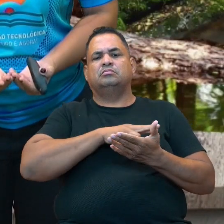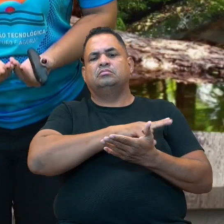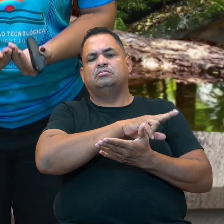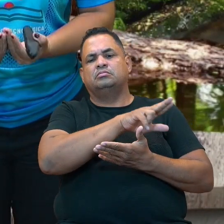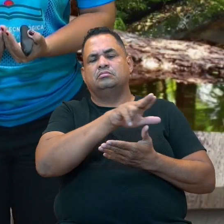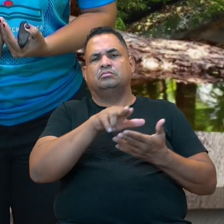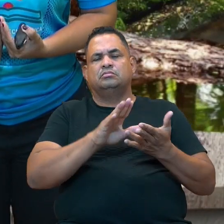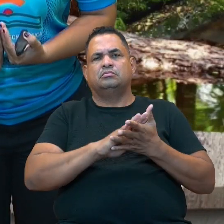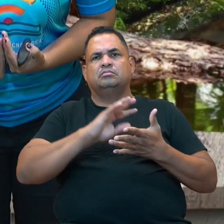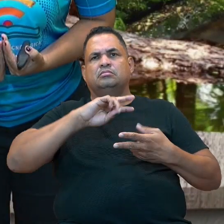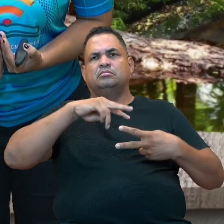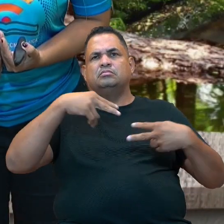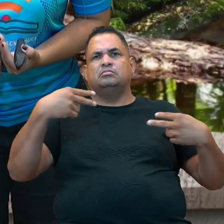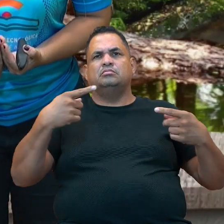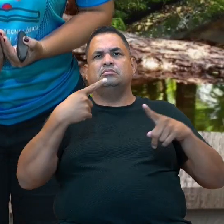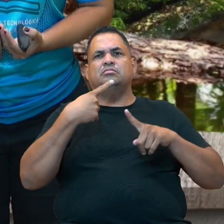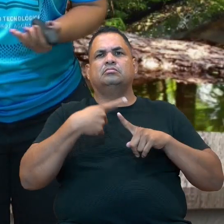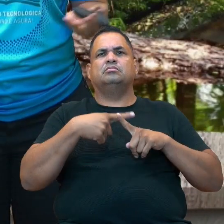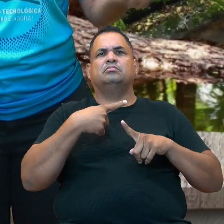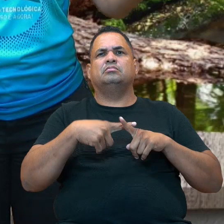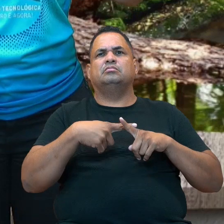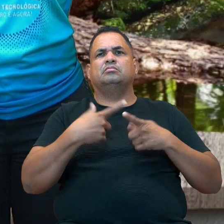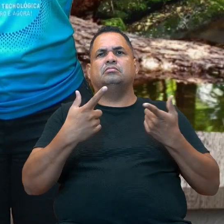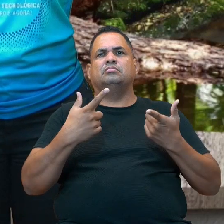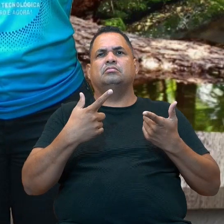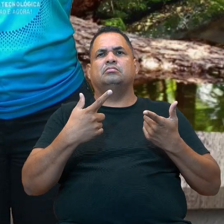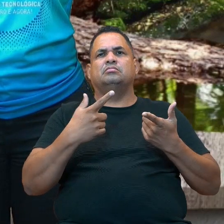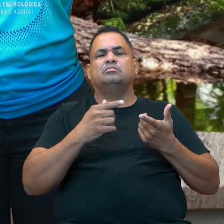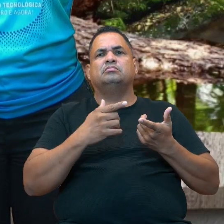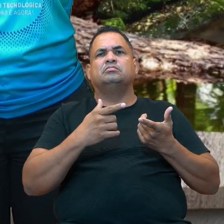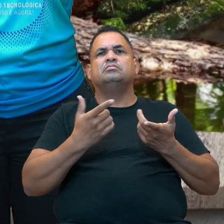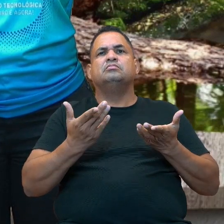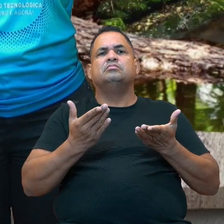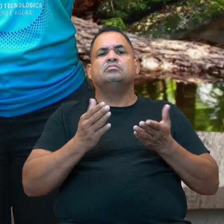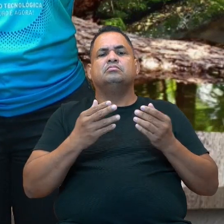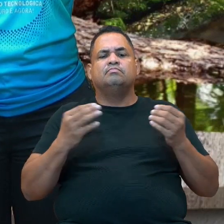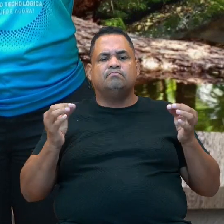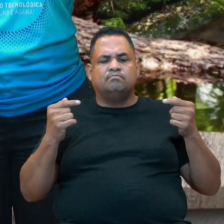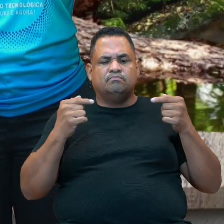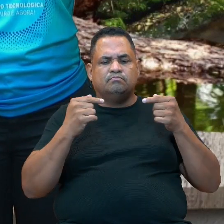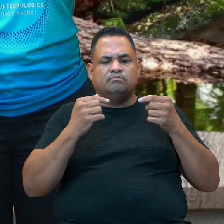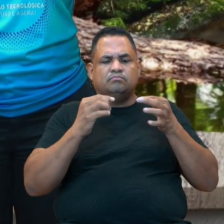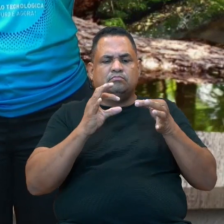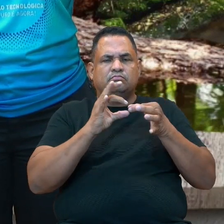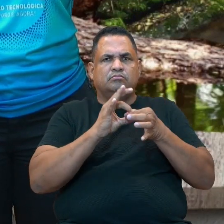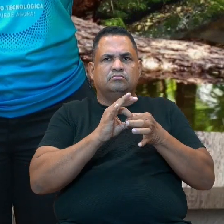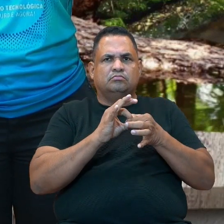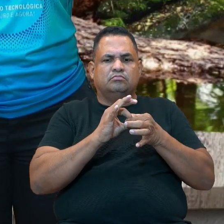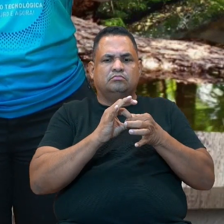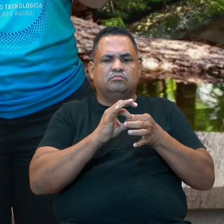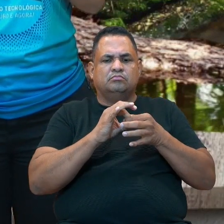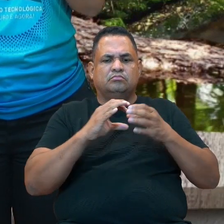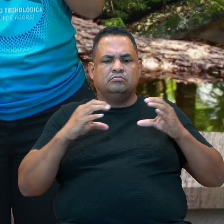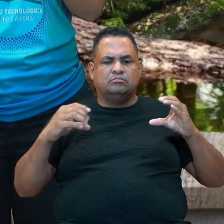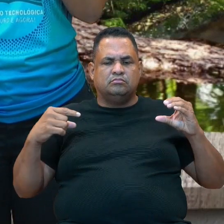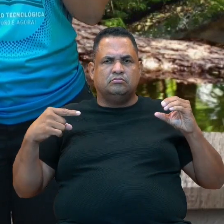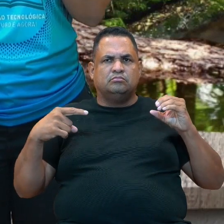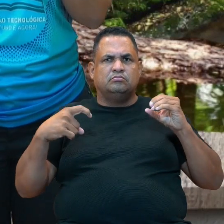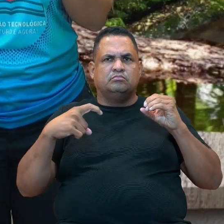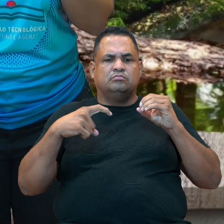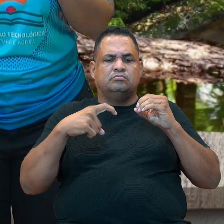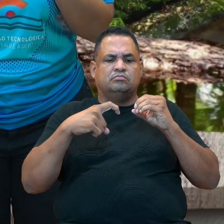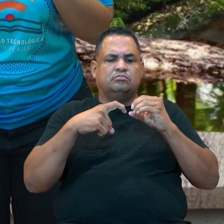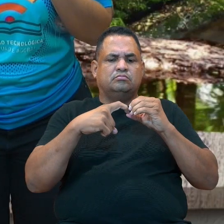genética. Por quê, professora? Porque se tratam da junção ou fusão de